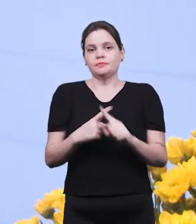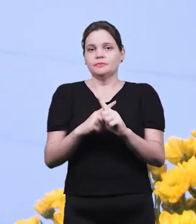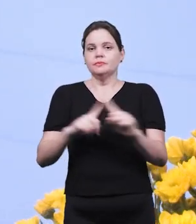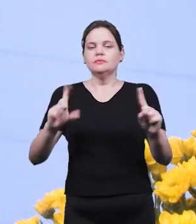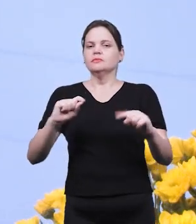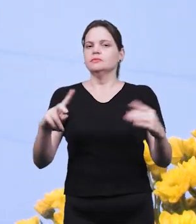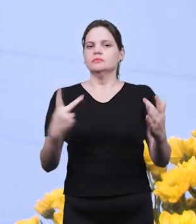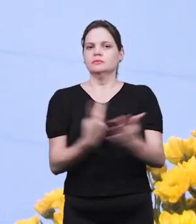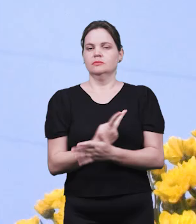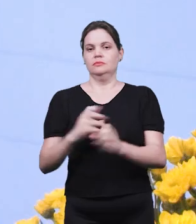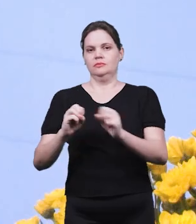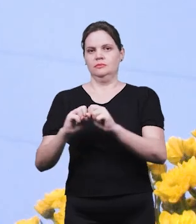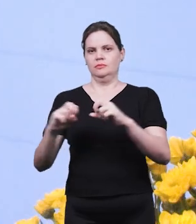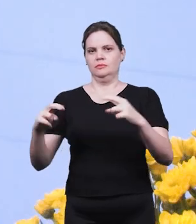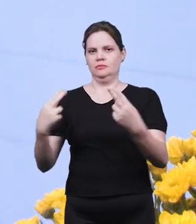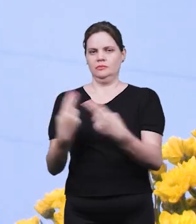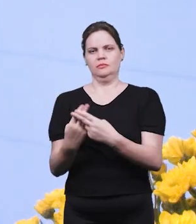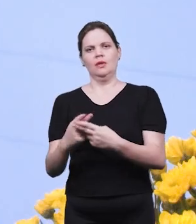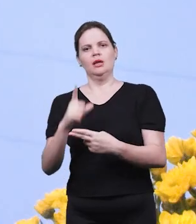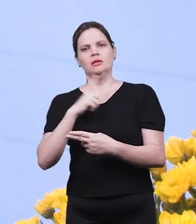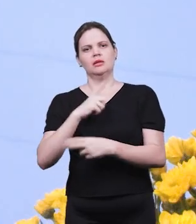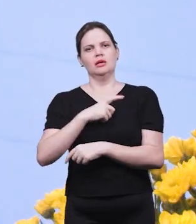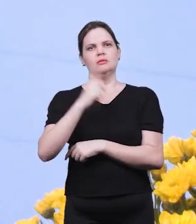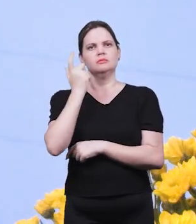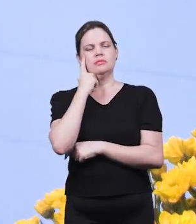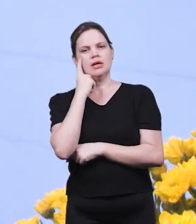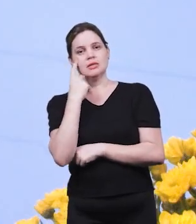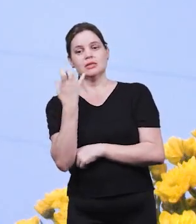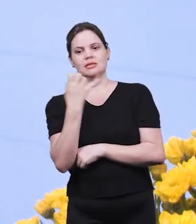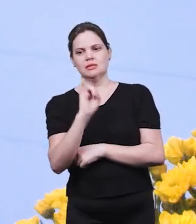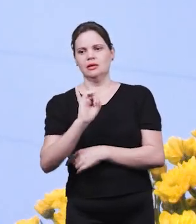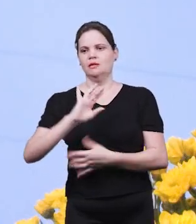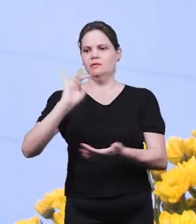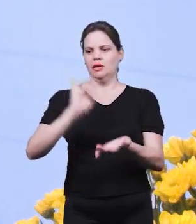a União, tem presunção de veracidade,